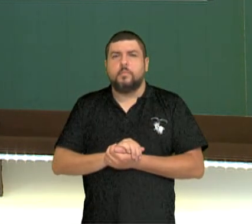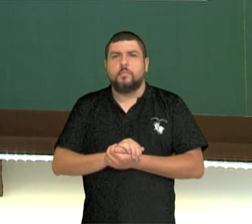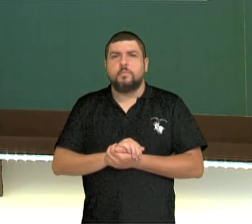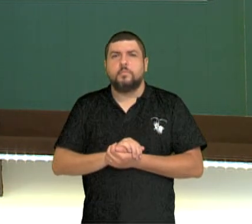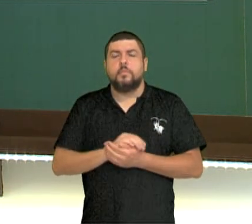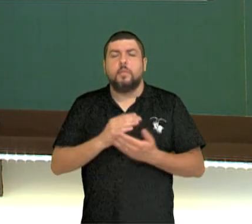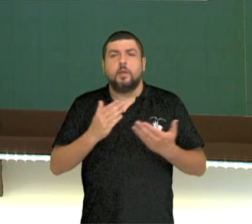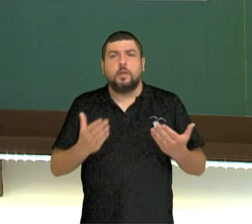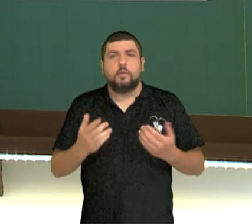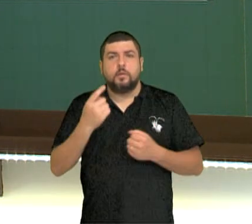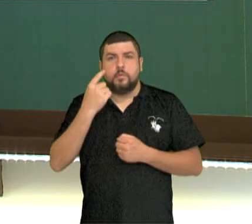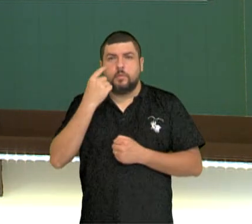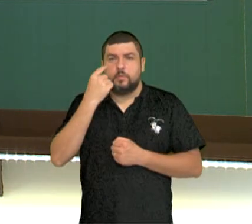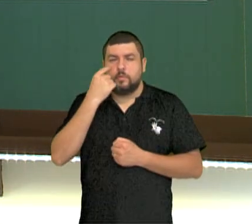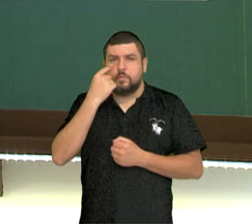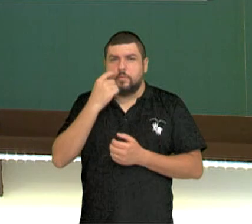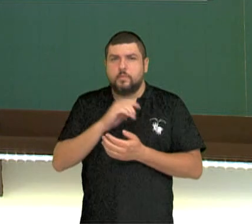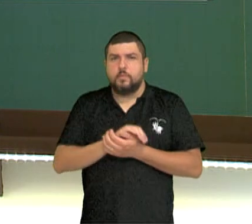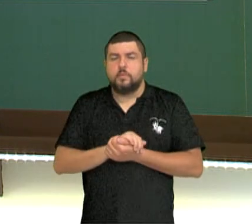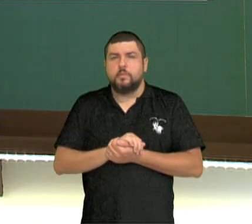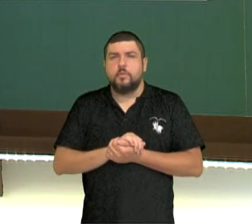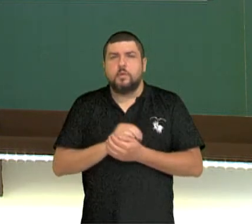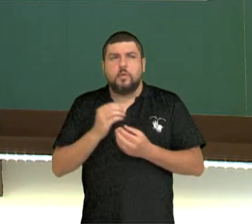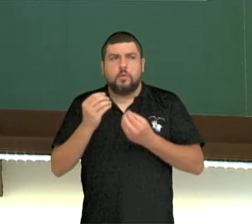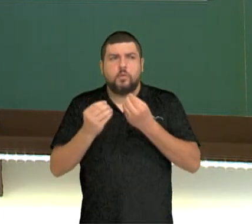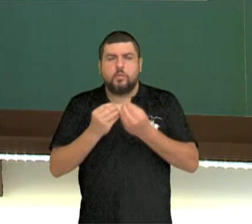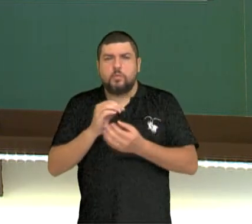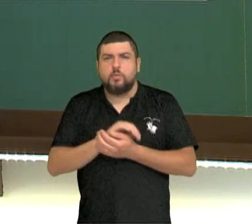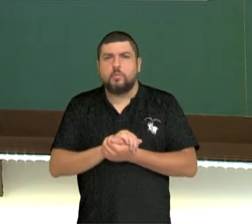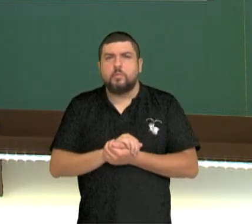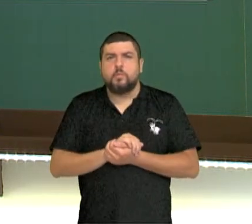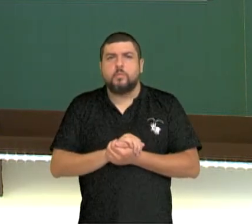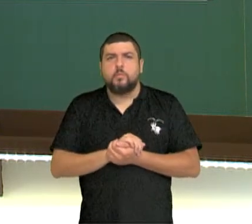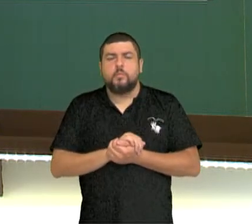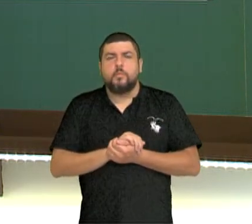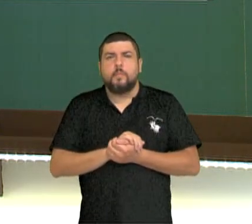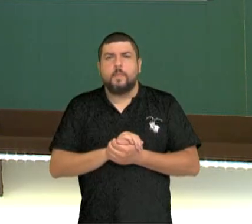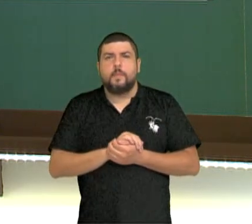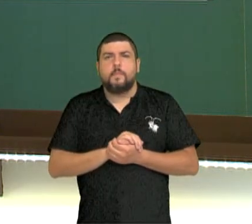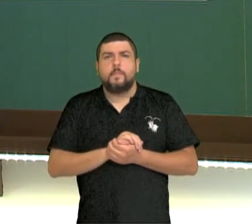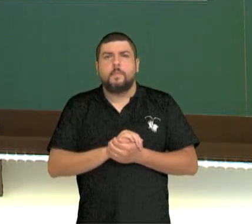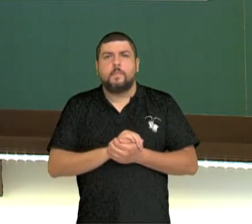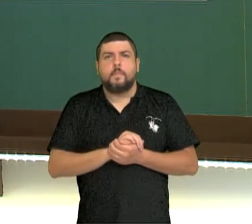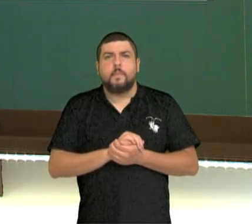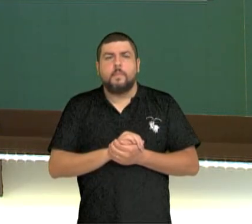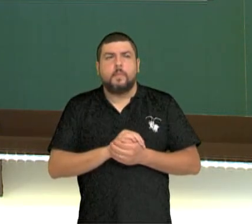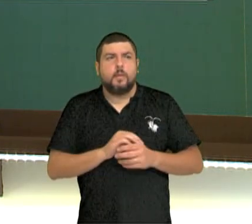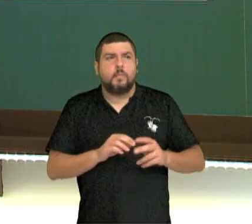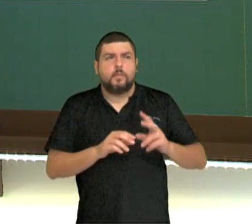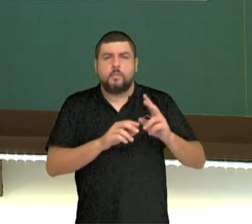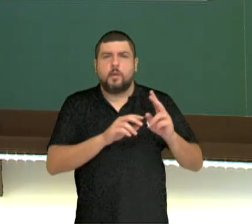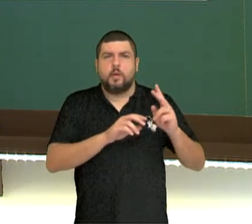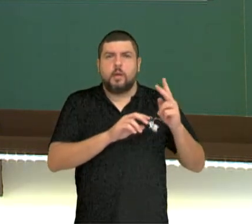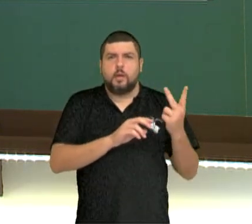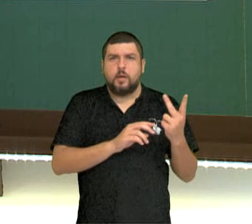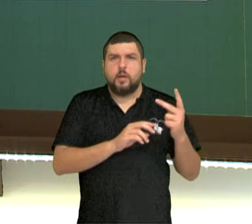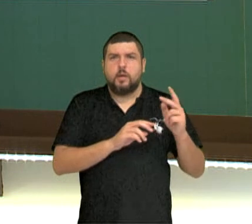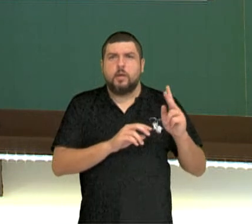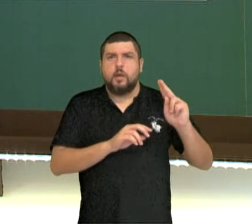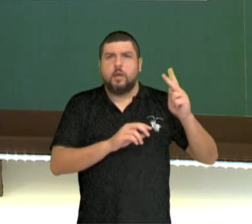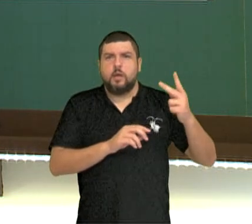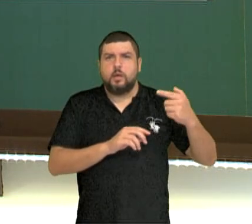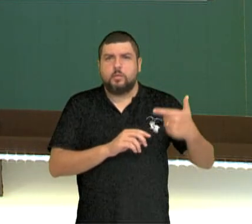hidrogênio, com 2 átomos de hidrogênio e 2 átomos de oxigênio. Aqui do outro lado nós temos 2 átomos de